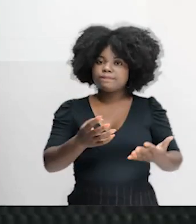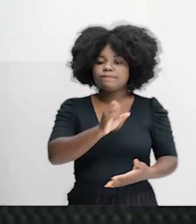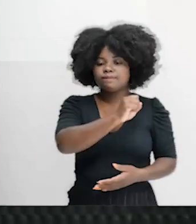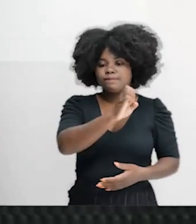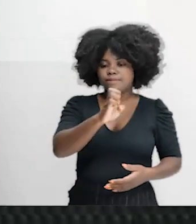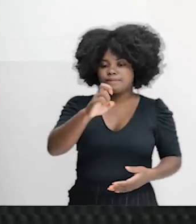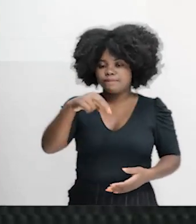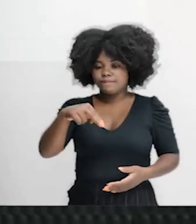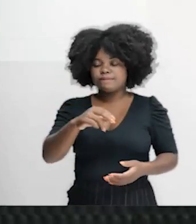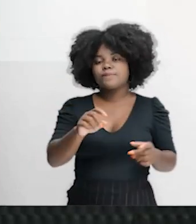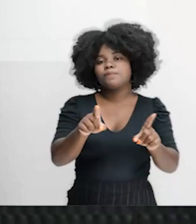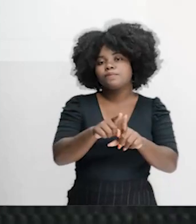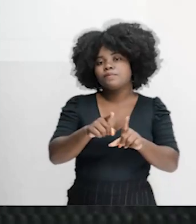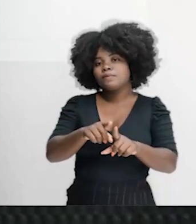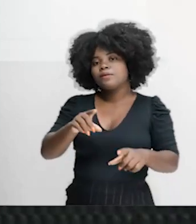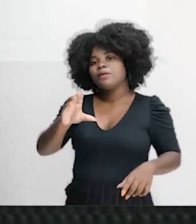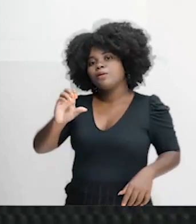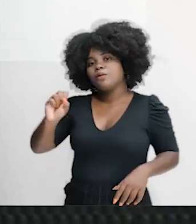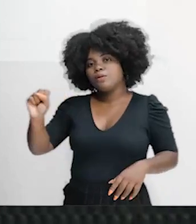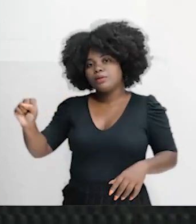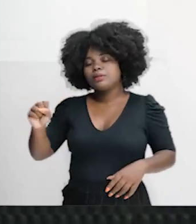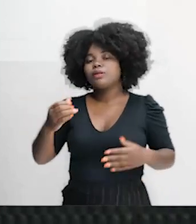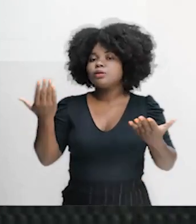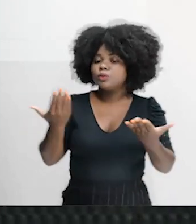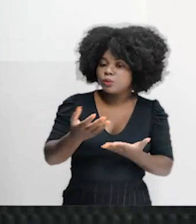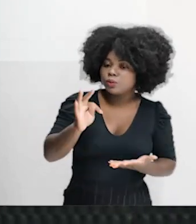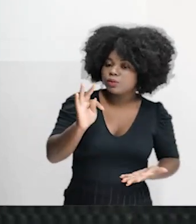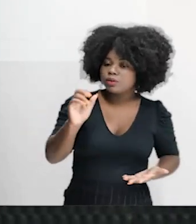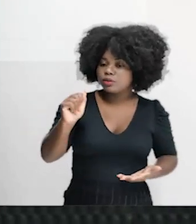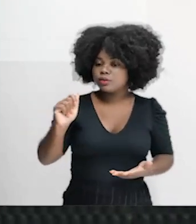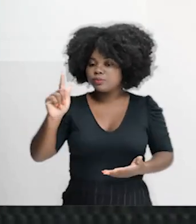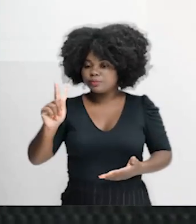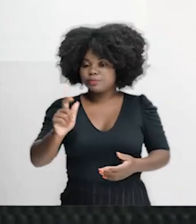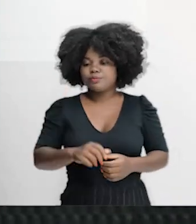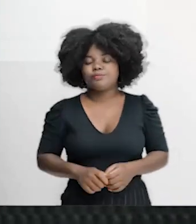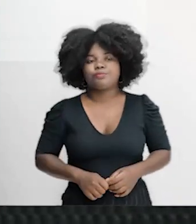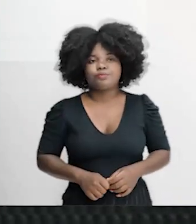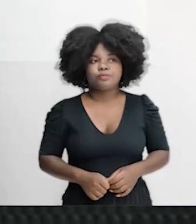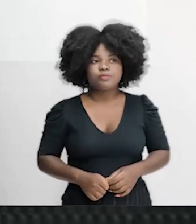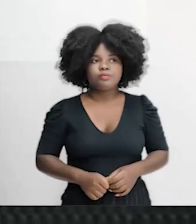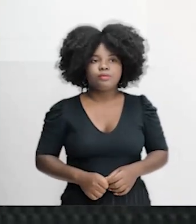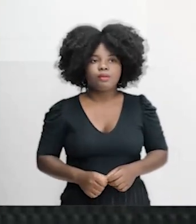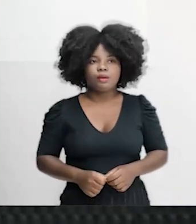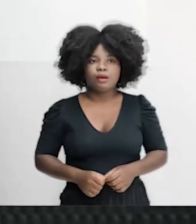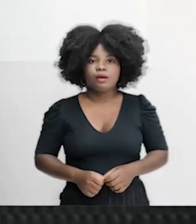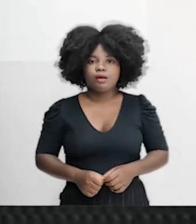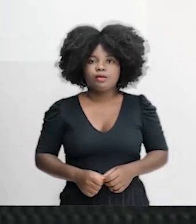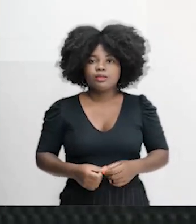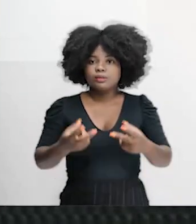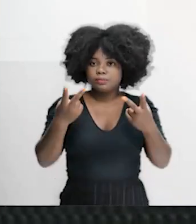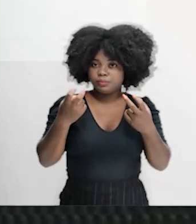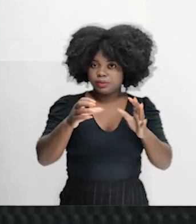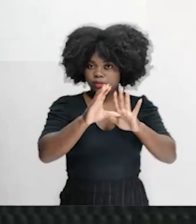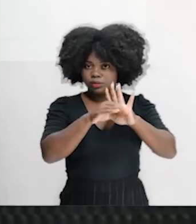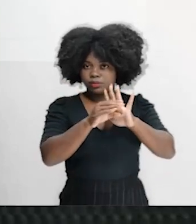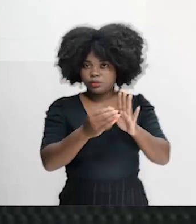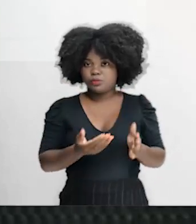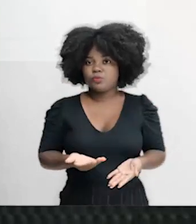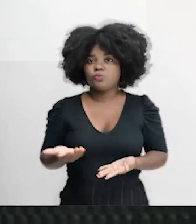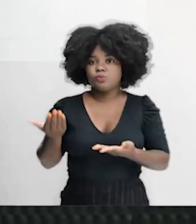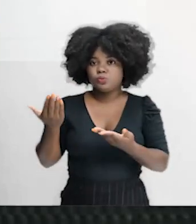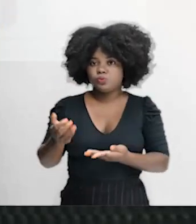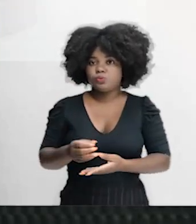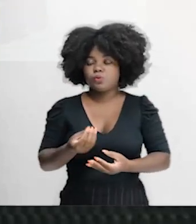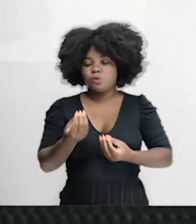seno, falamos da função cosseno, e hoje vamos falar da função tangente. Beleza? Então, vem comigo. Olha só, definição, né? Vamos